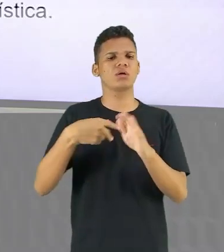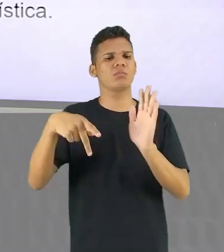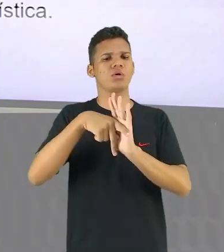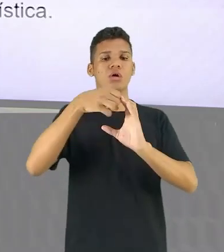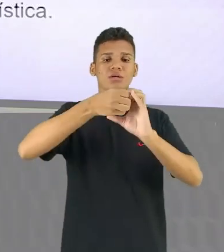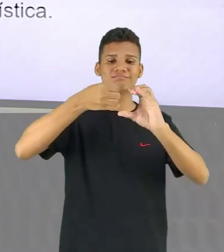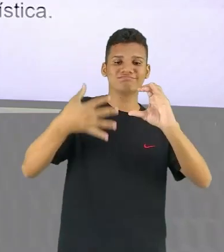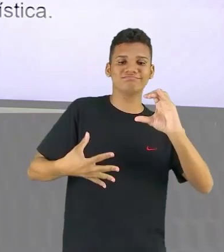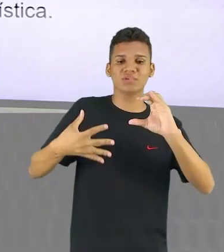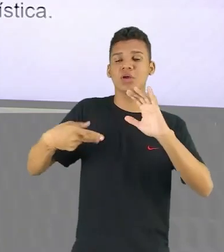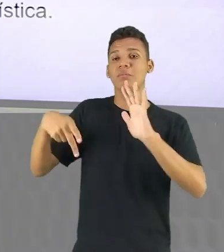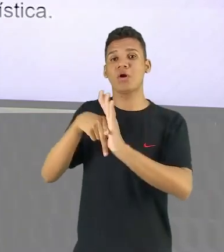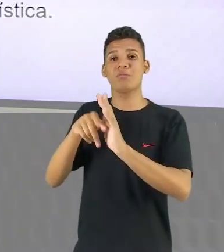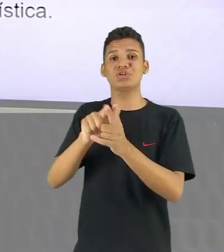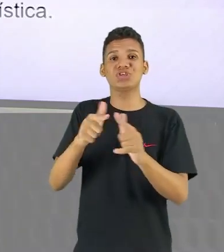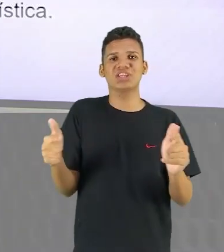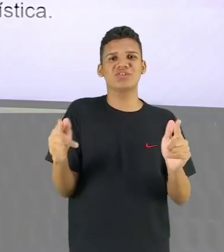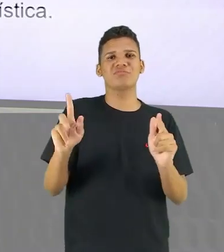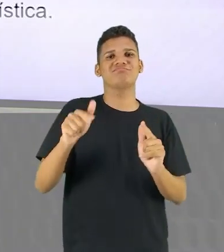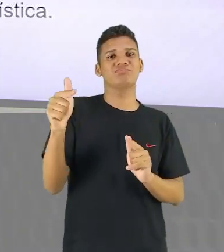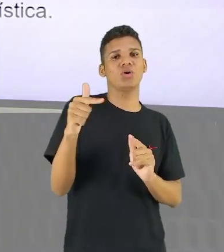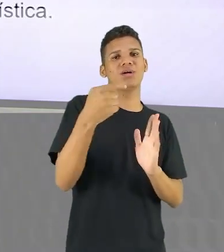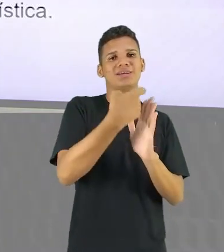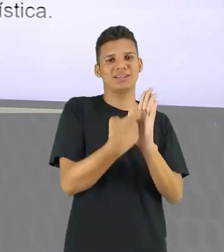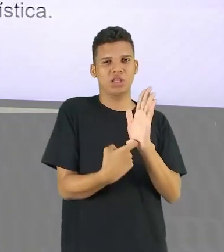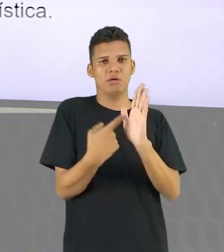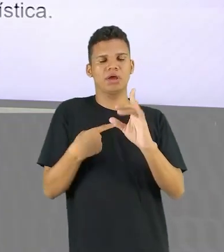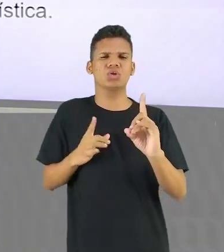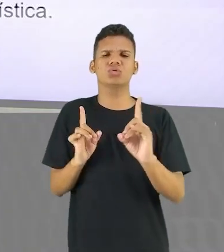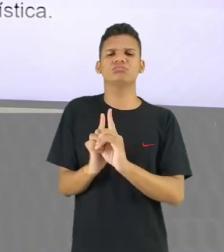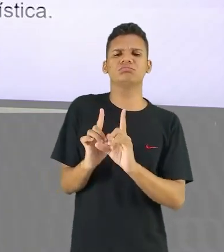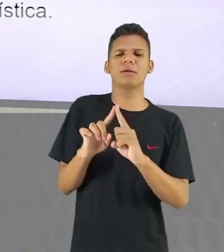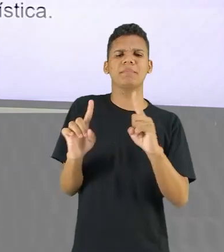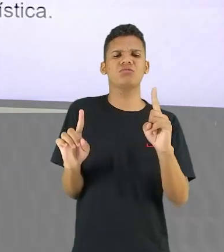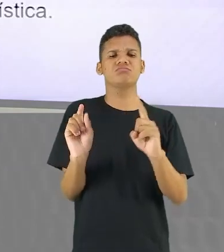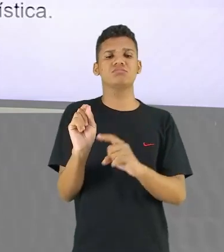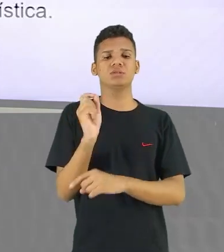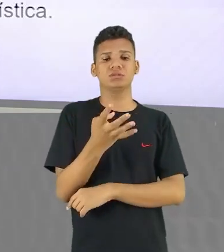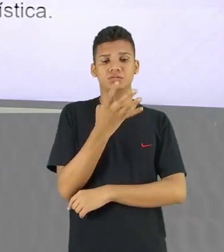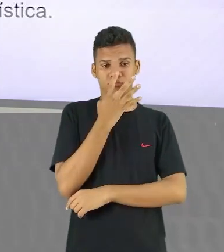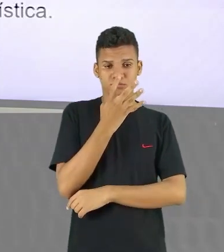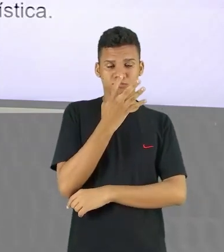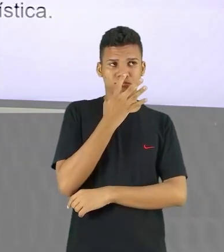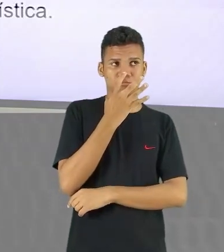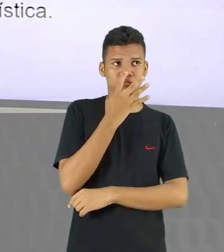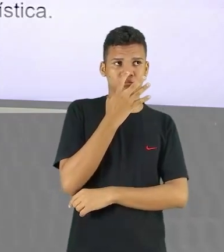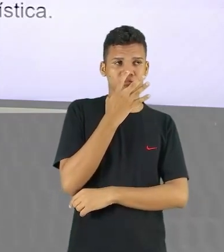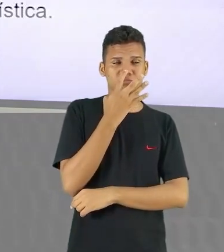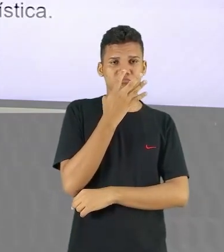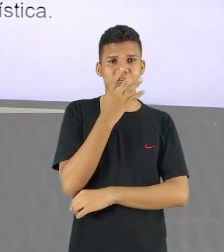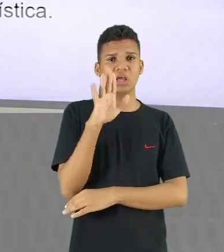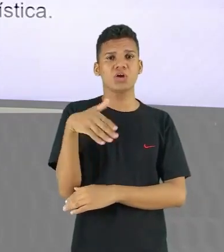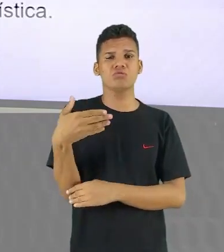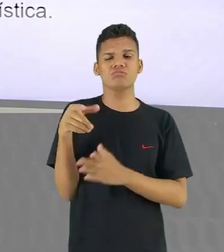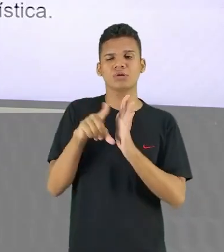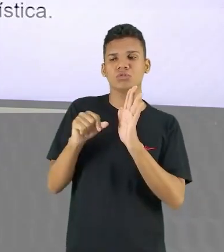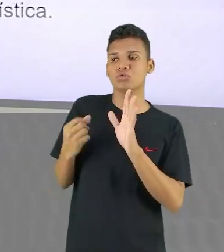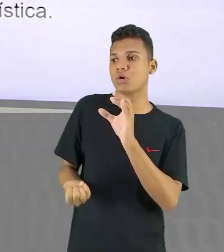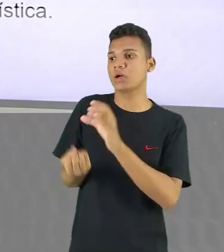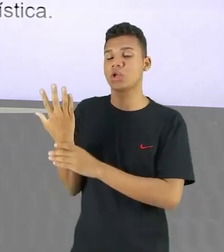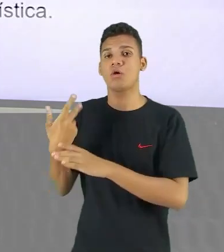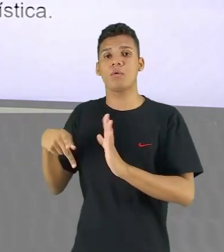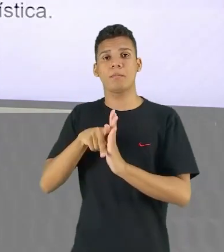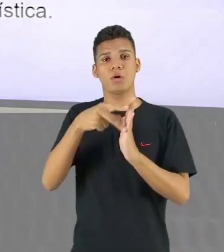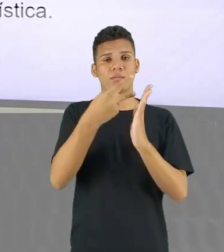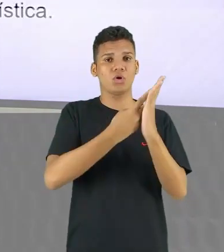de outro gênero textual para evidenciar. Então, o que a gente observa? O autor criou o seu poema